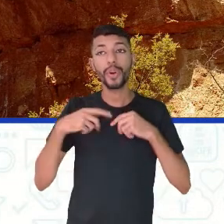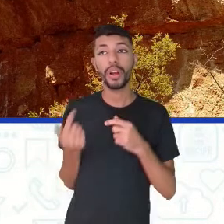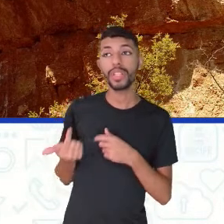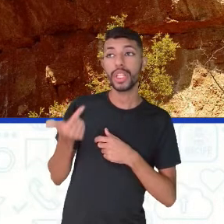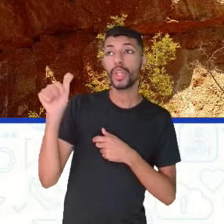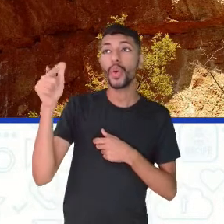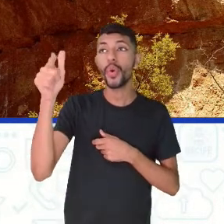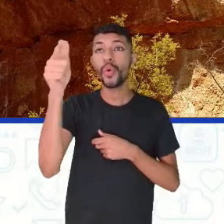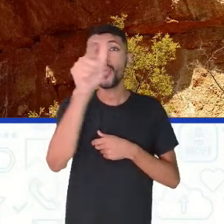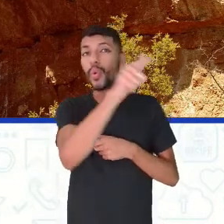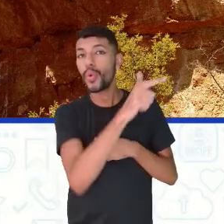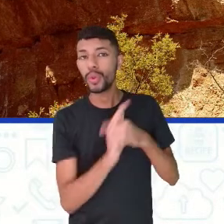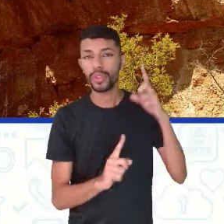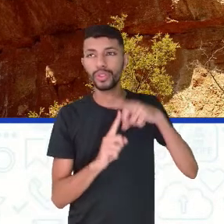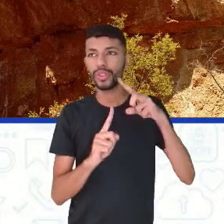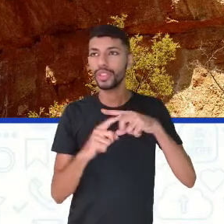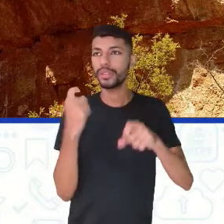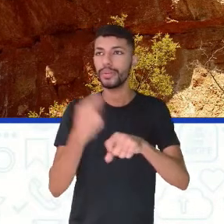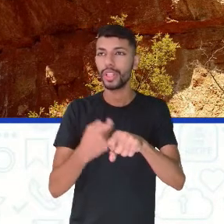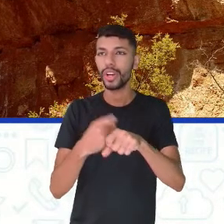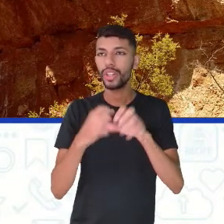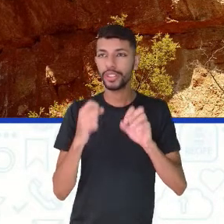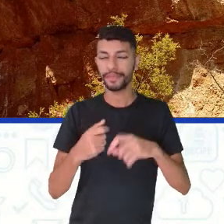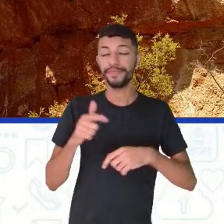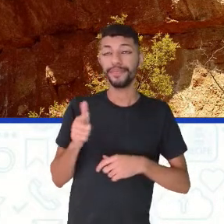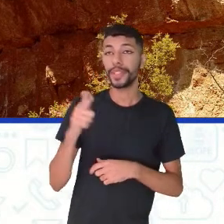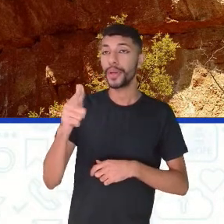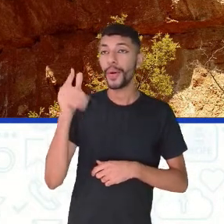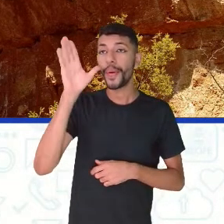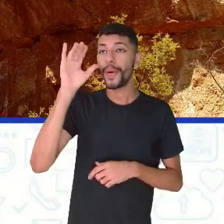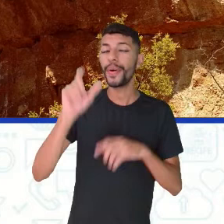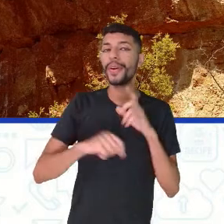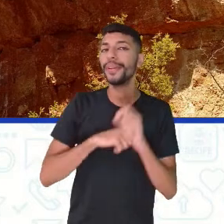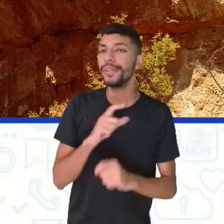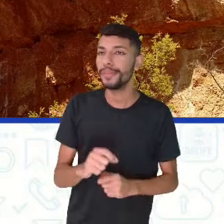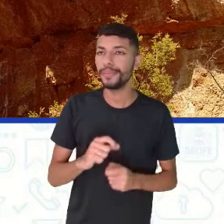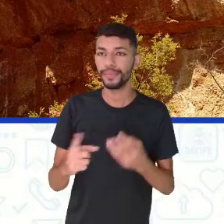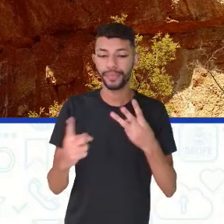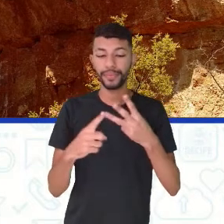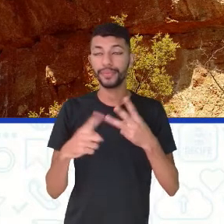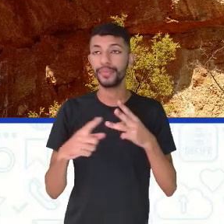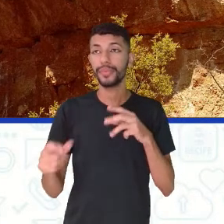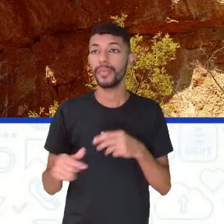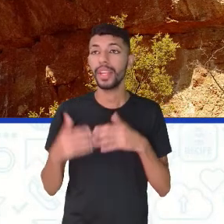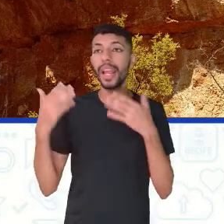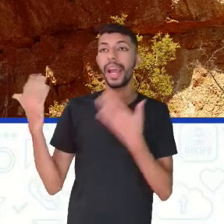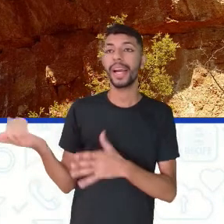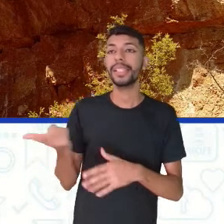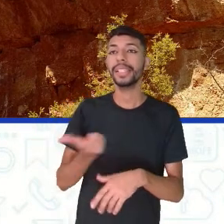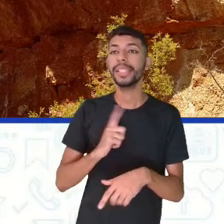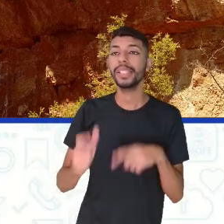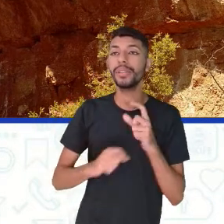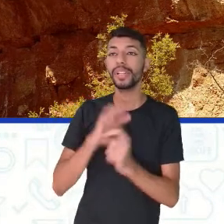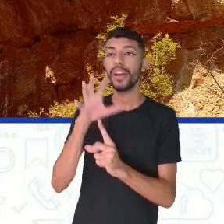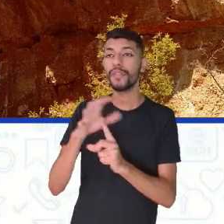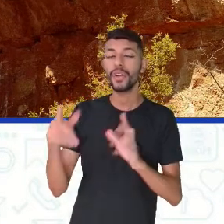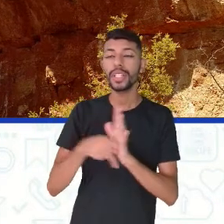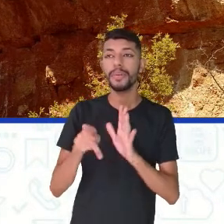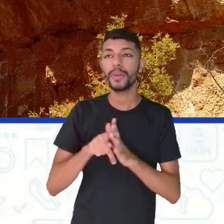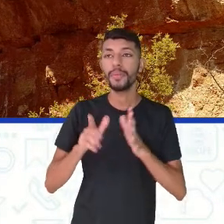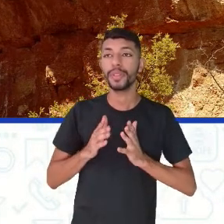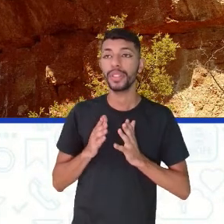fragmentos de outra rocha. Outra curiosidade é que essas rochas, elas sofrem a ação dos agentes externos, chamados